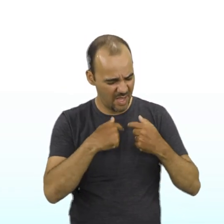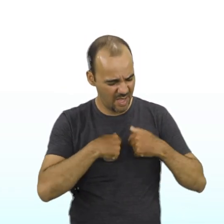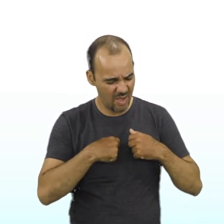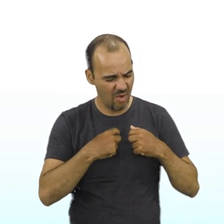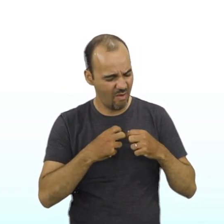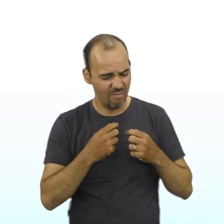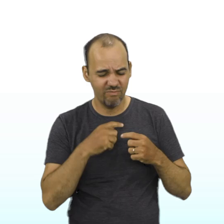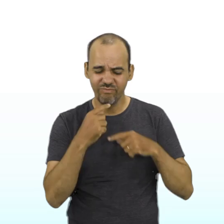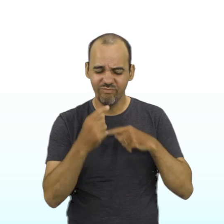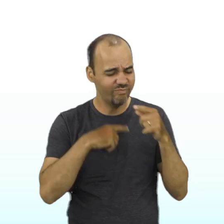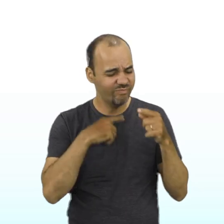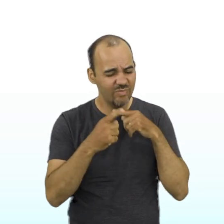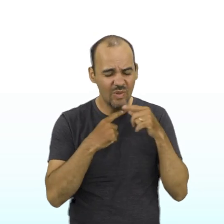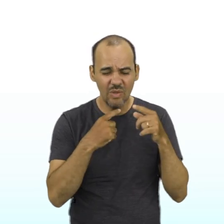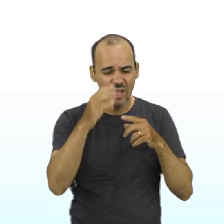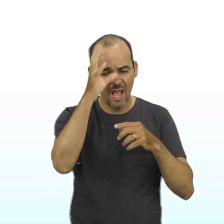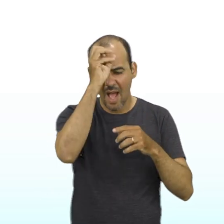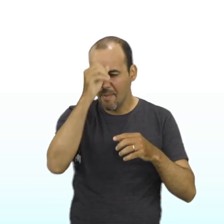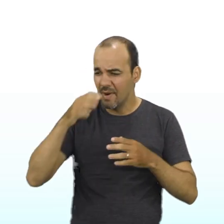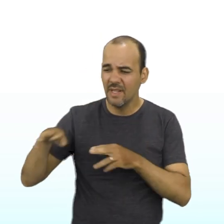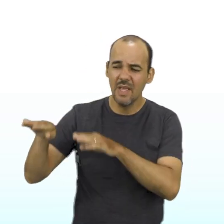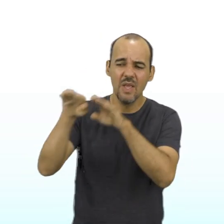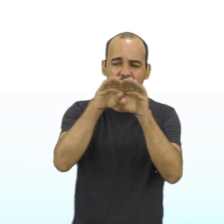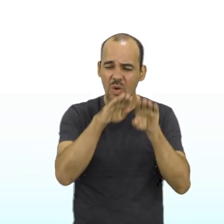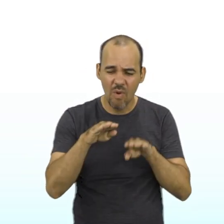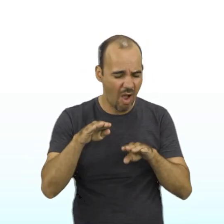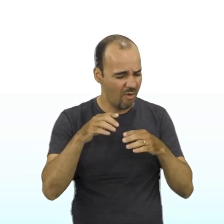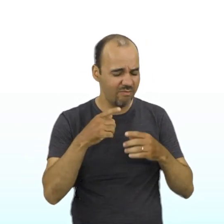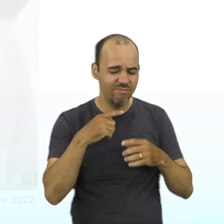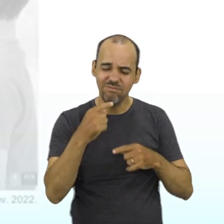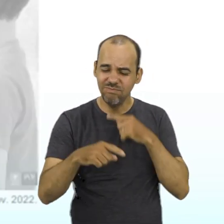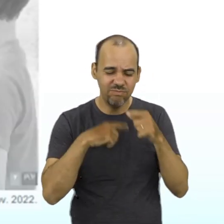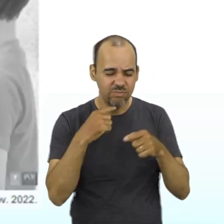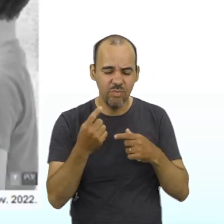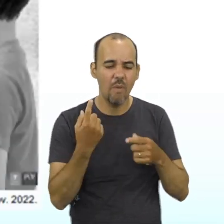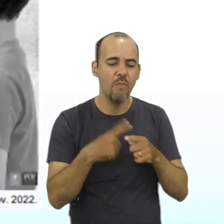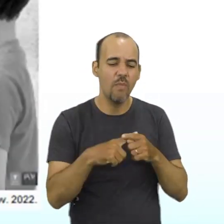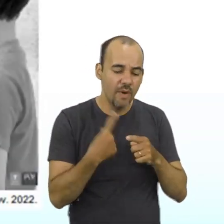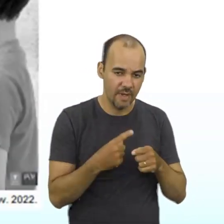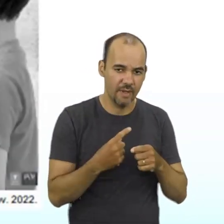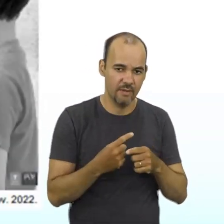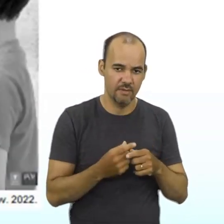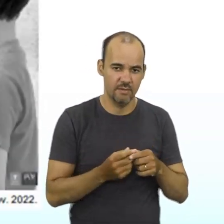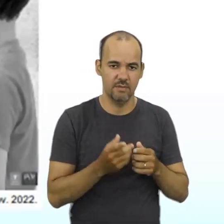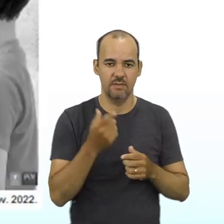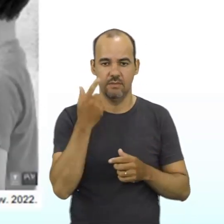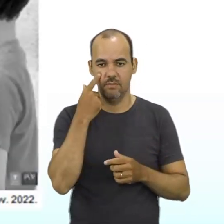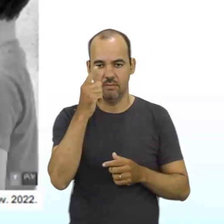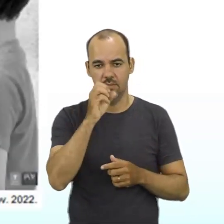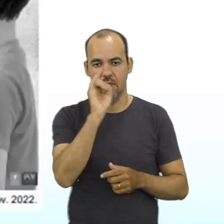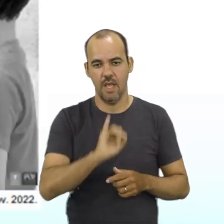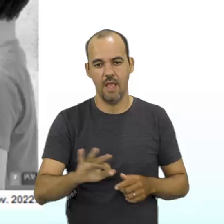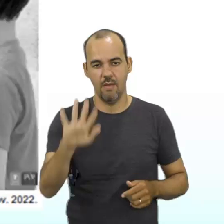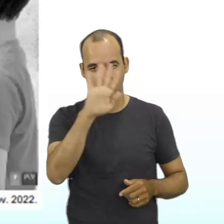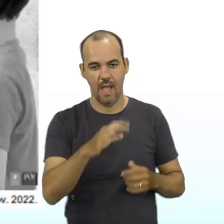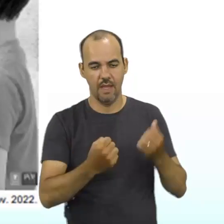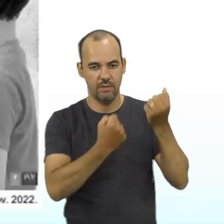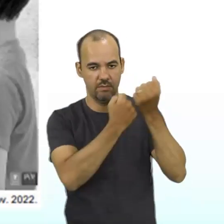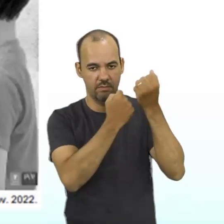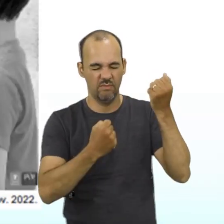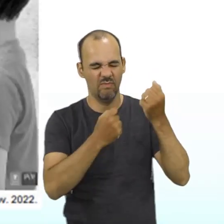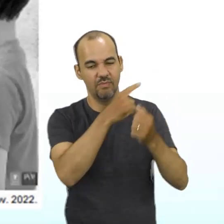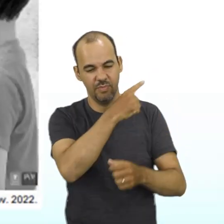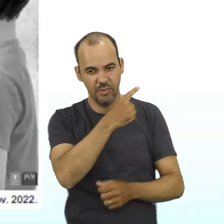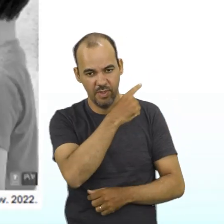não consigo aprender como os demais. Então esse é o texto 1, tem essa imagem de apoio também aqui, que